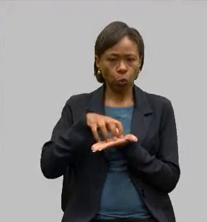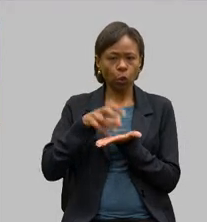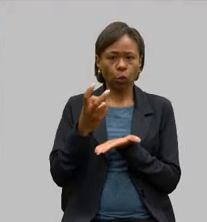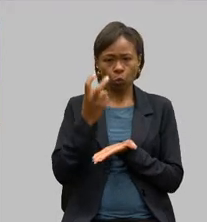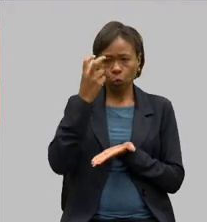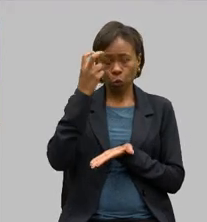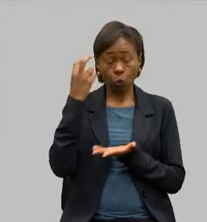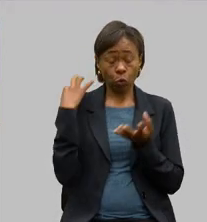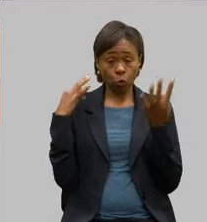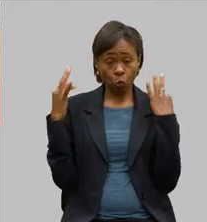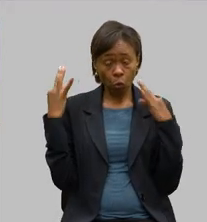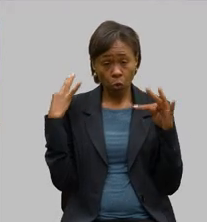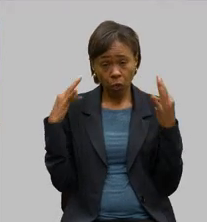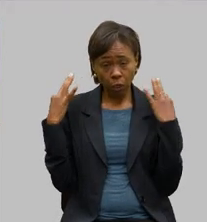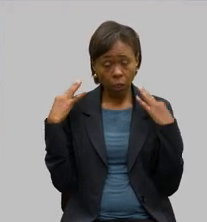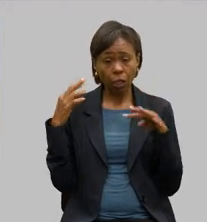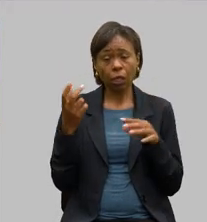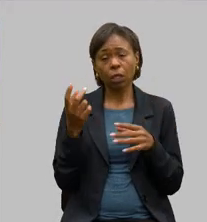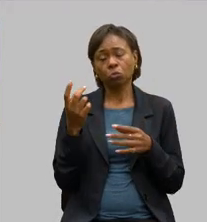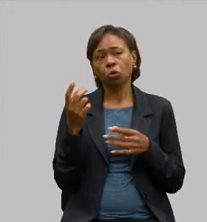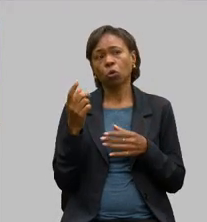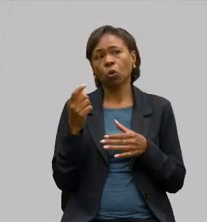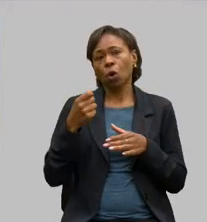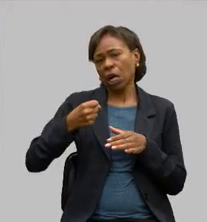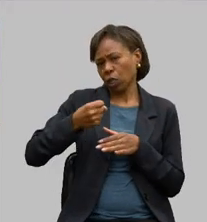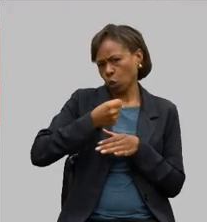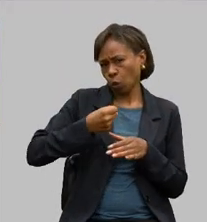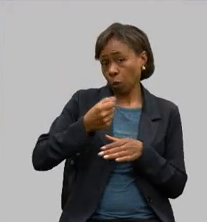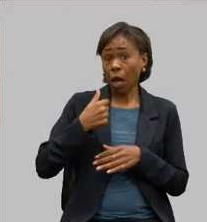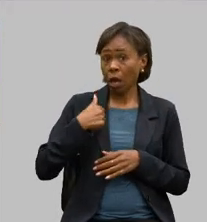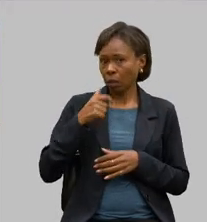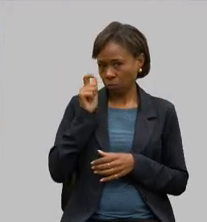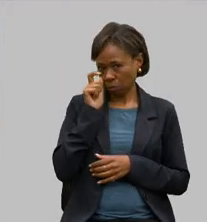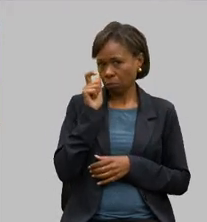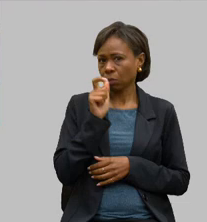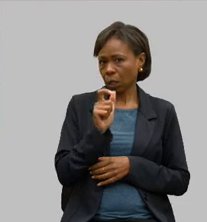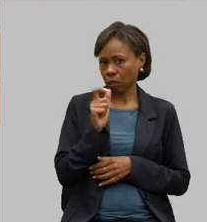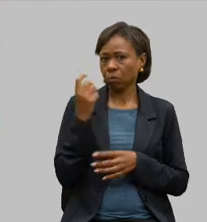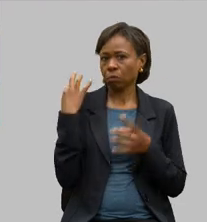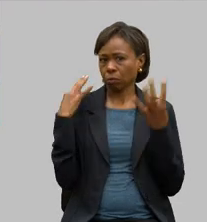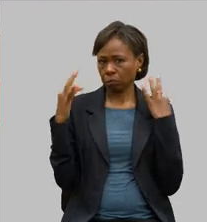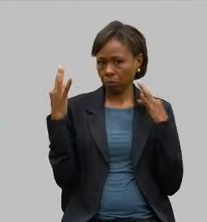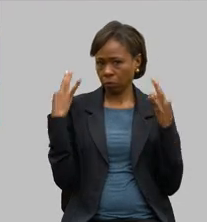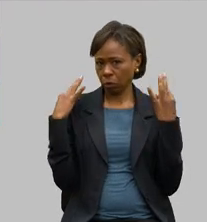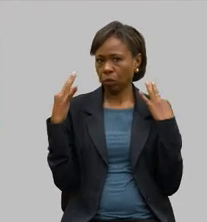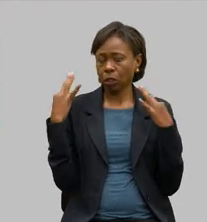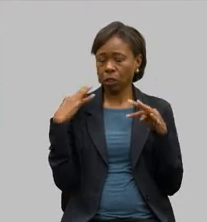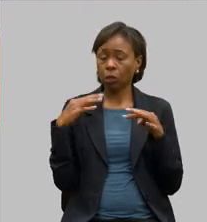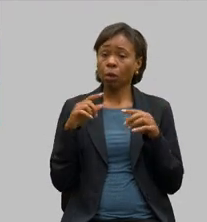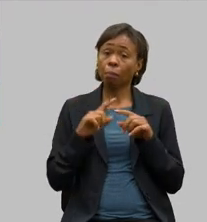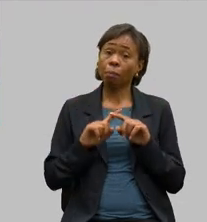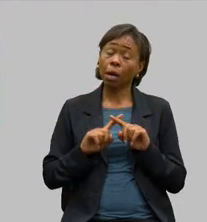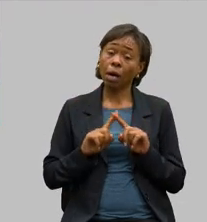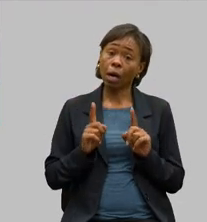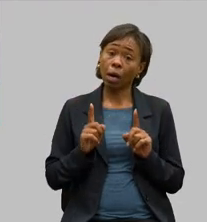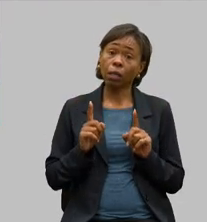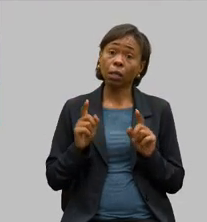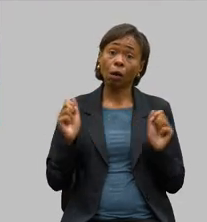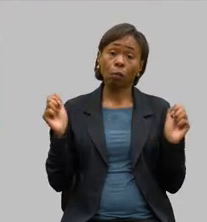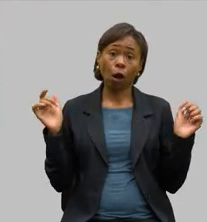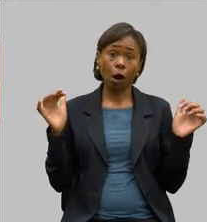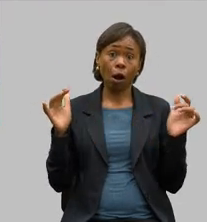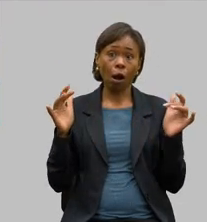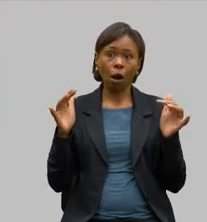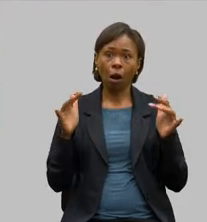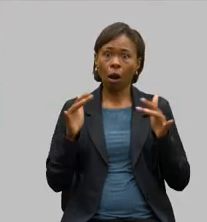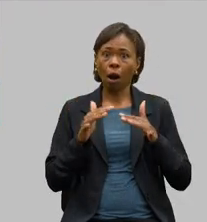e gastronomia me interesso muito pelo turismo é diante do aumento do Flux turístico o fluxo